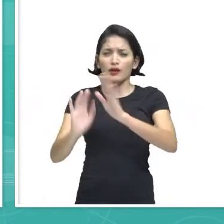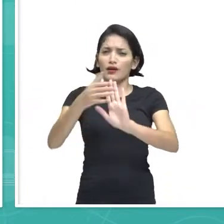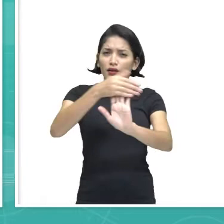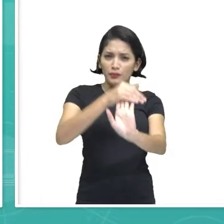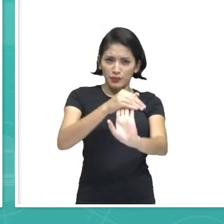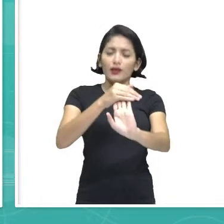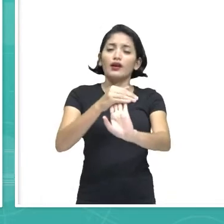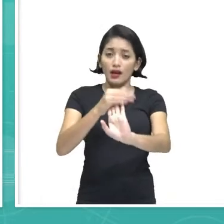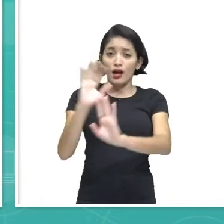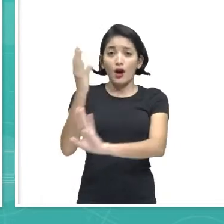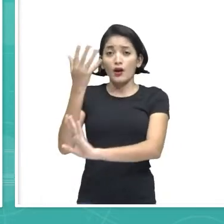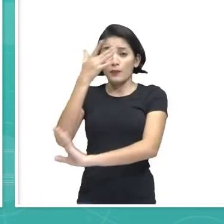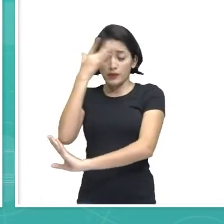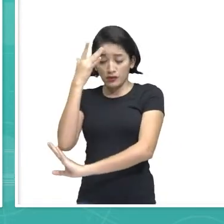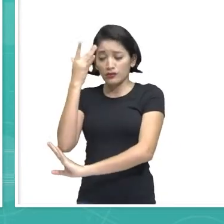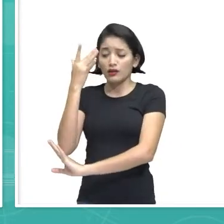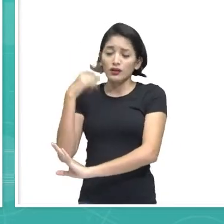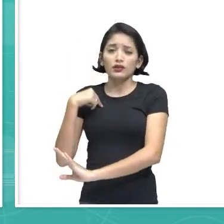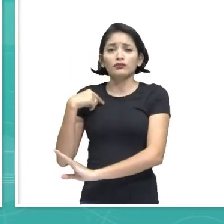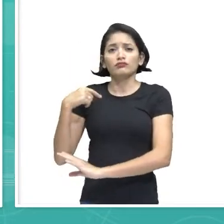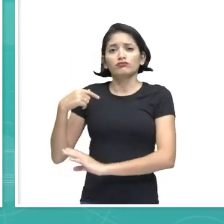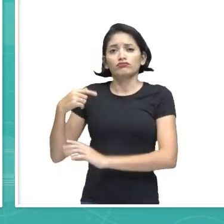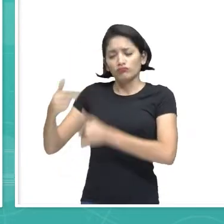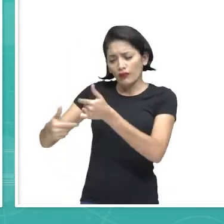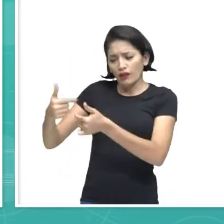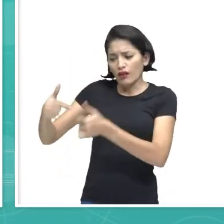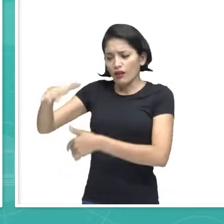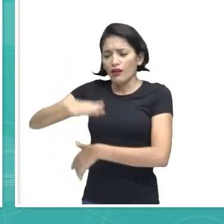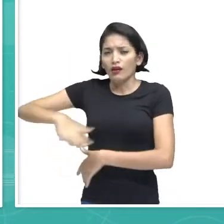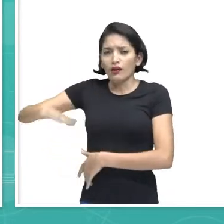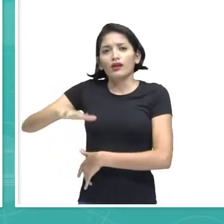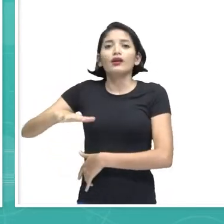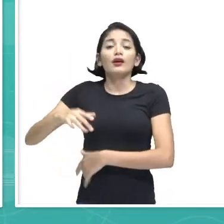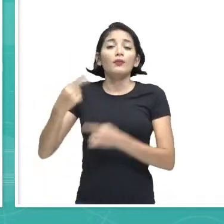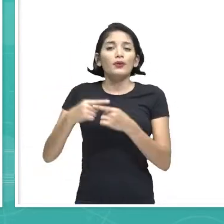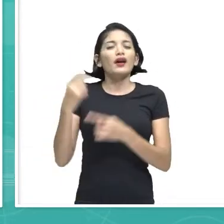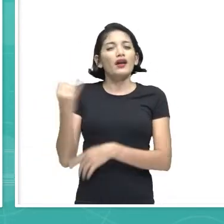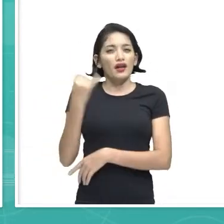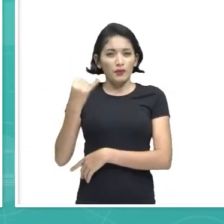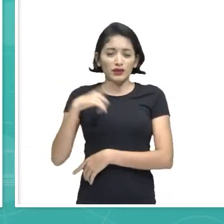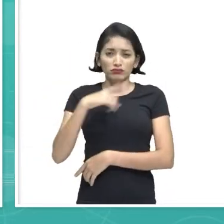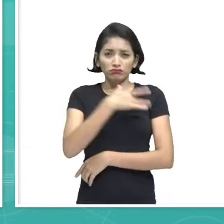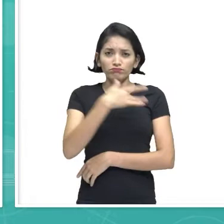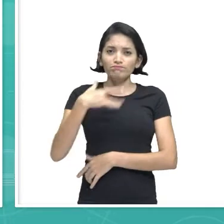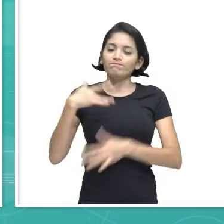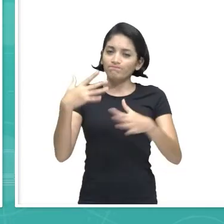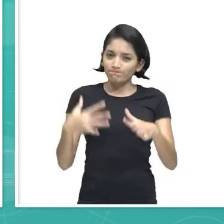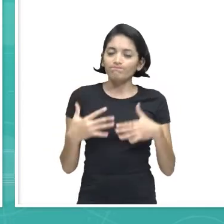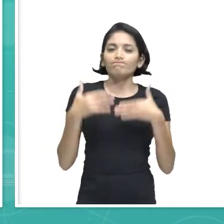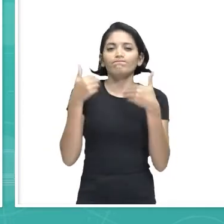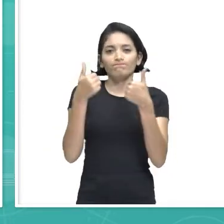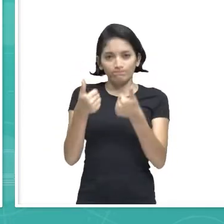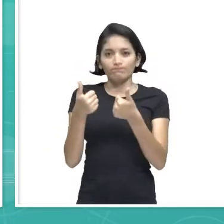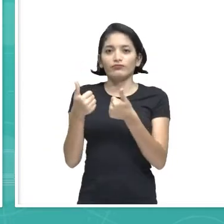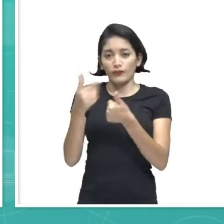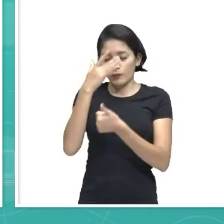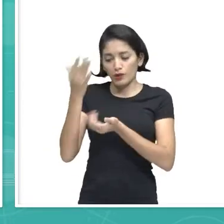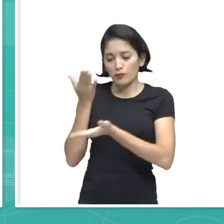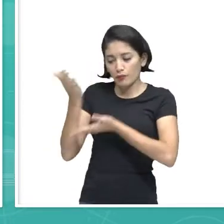realizada pelas pessoas que estão ali no seu ambiente de trabalho, que é super importante para manter a saúde do funcionário, do